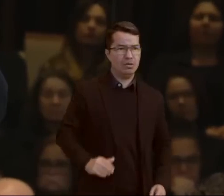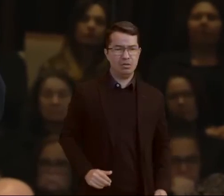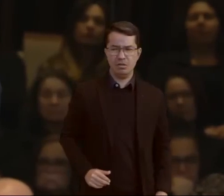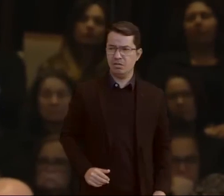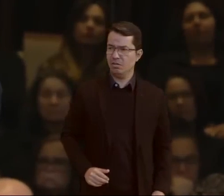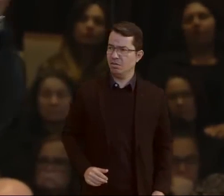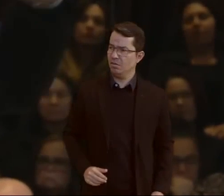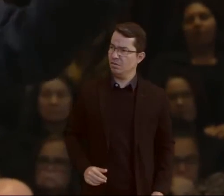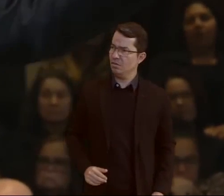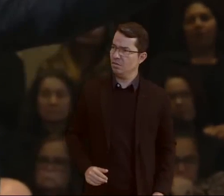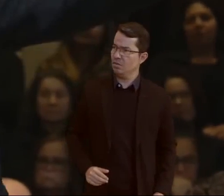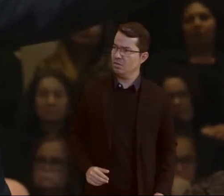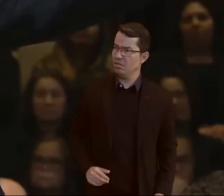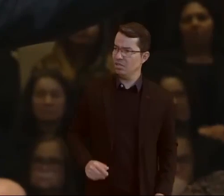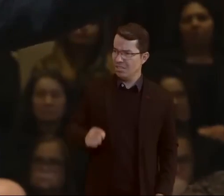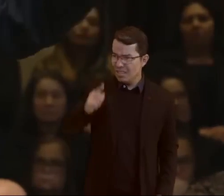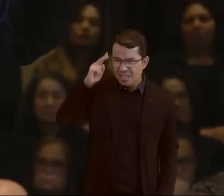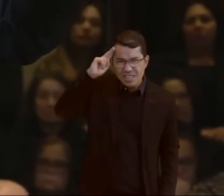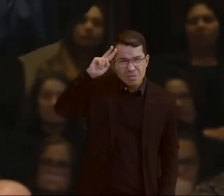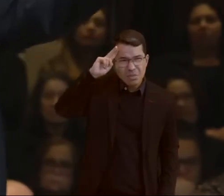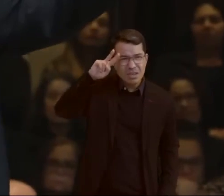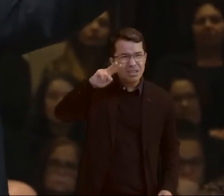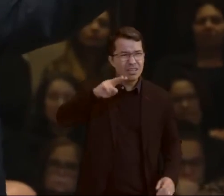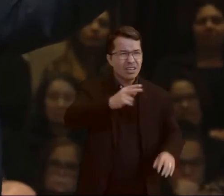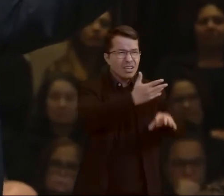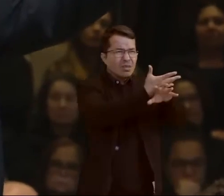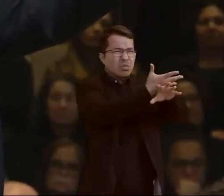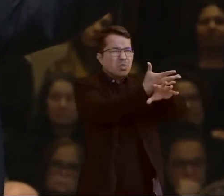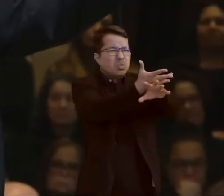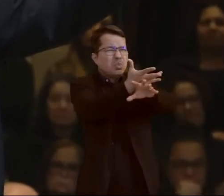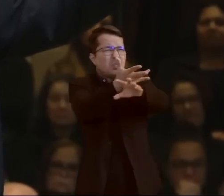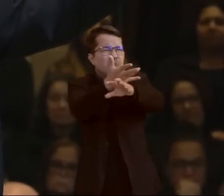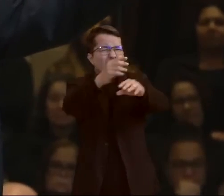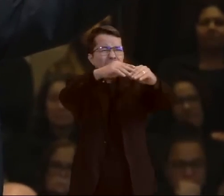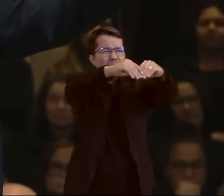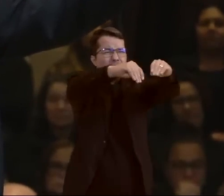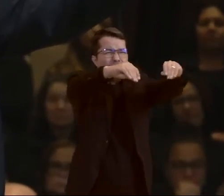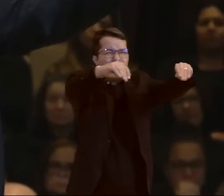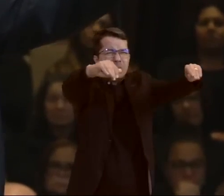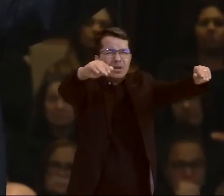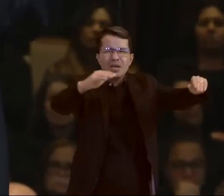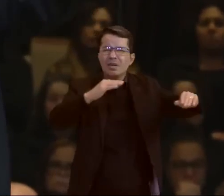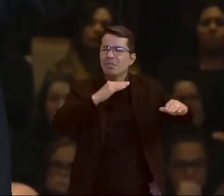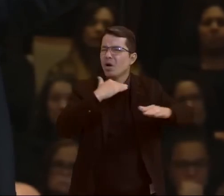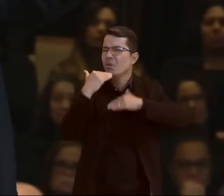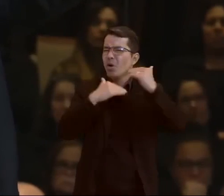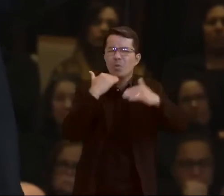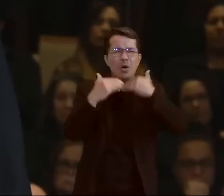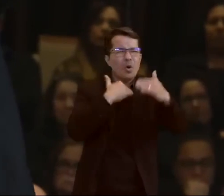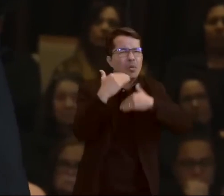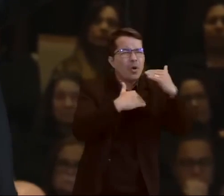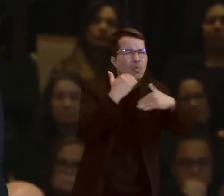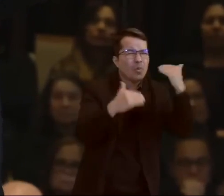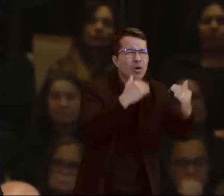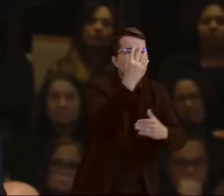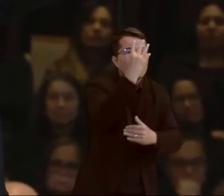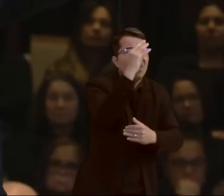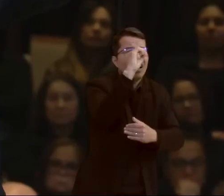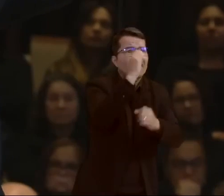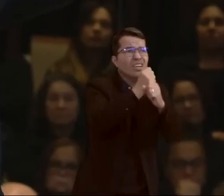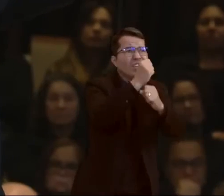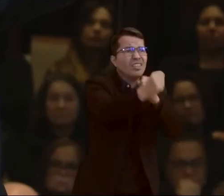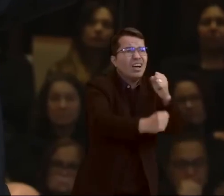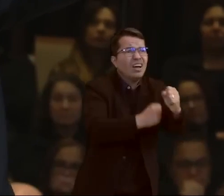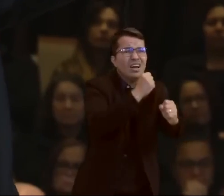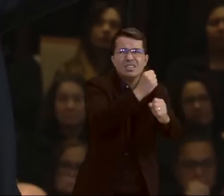Por que Deus mandou o povo para o deserto para morrer uma geração inteira? Porque mesmo que Ele fizesse o milagre de cair todas as